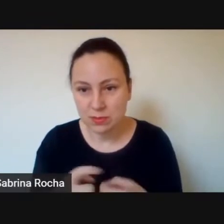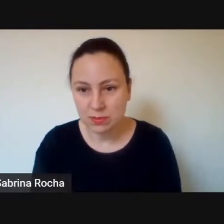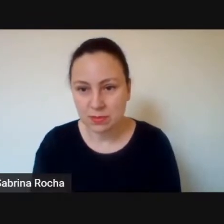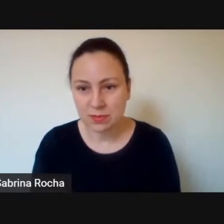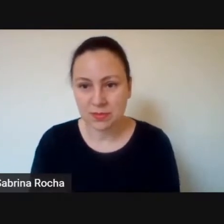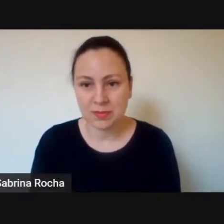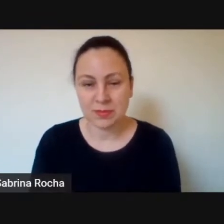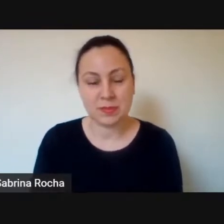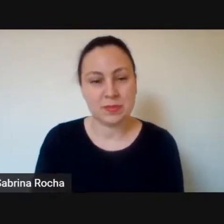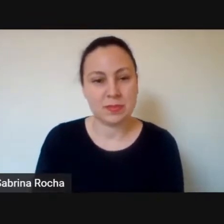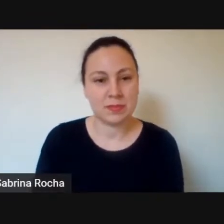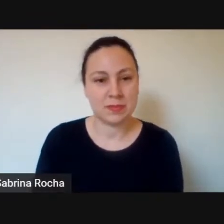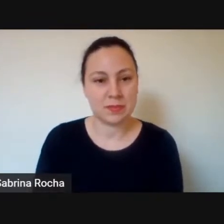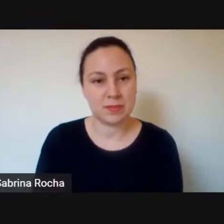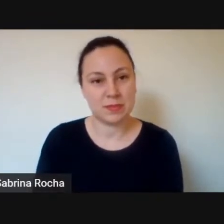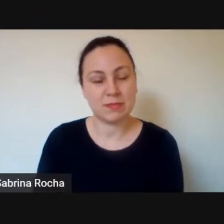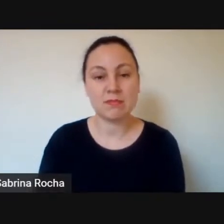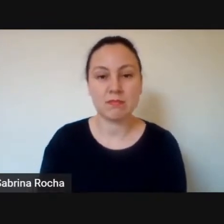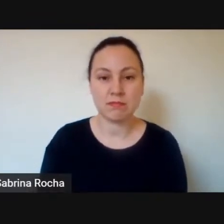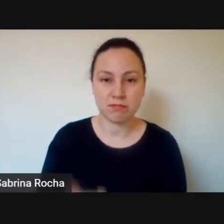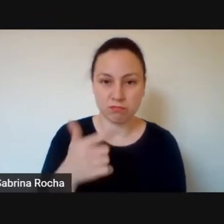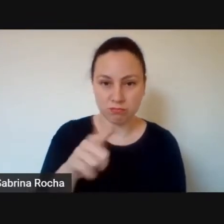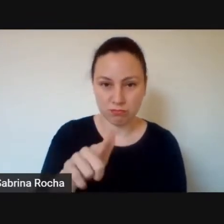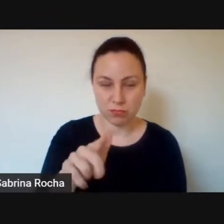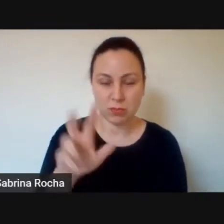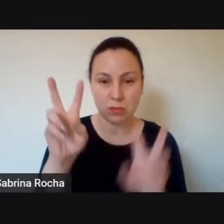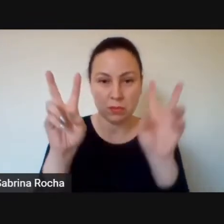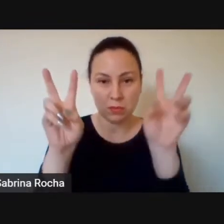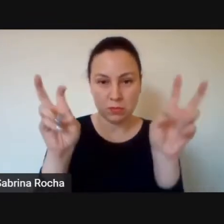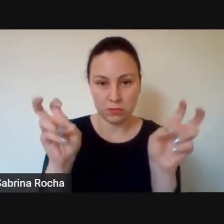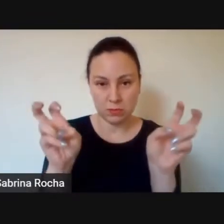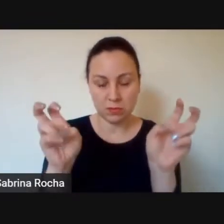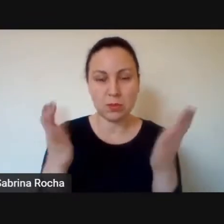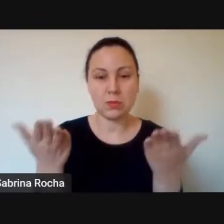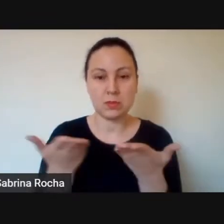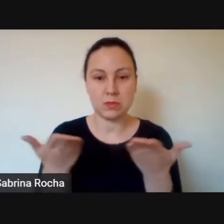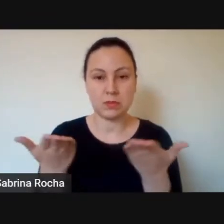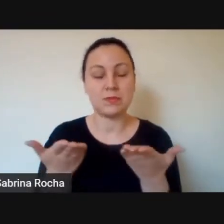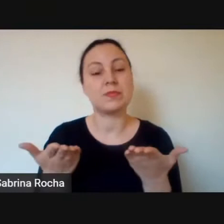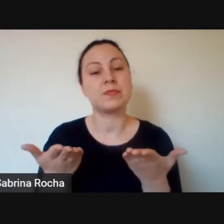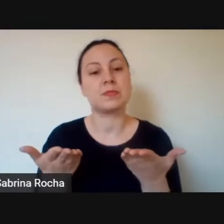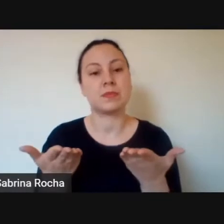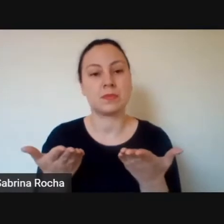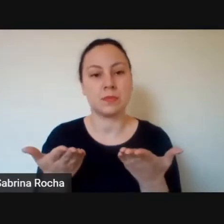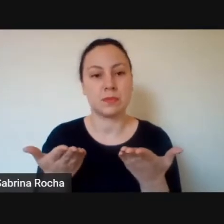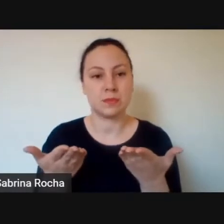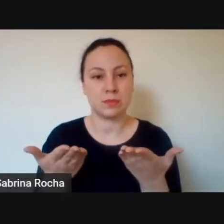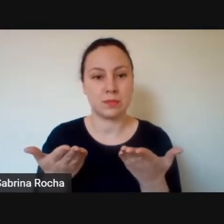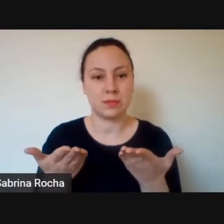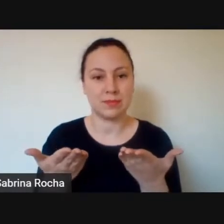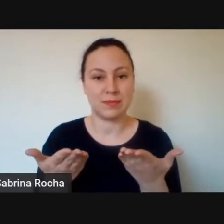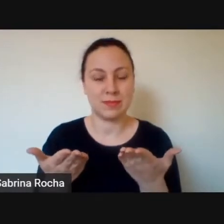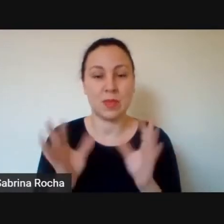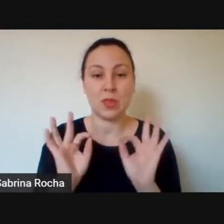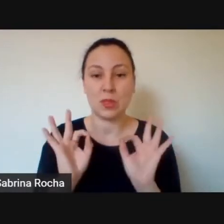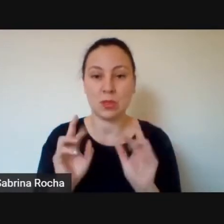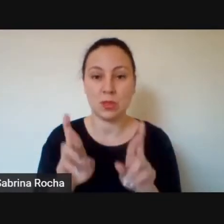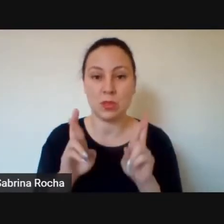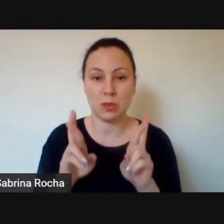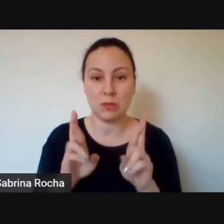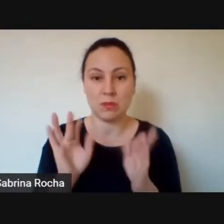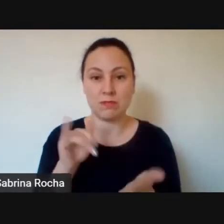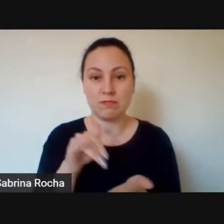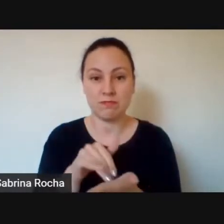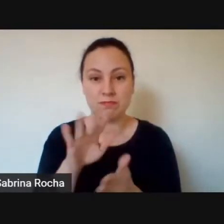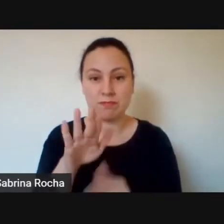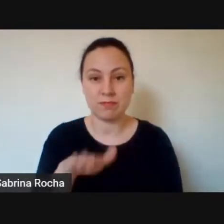conversa. Vou repetir aqui, então, o tema da noite de hoje, ou da tarde de hoje, espero que seja do fim da tarde de hoje.